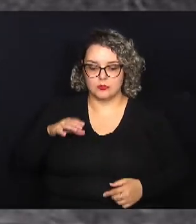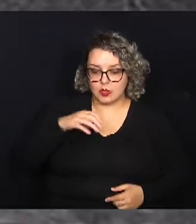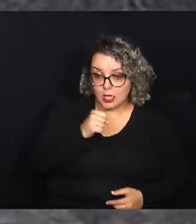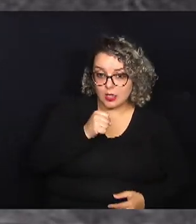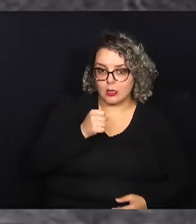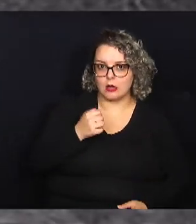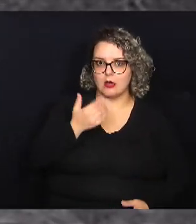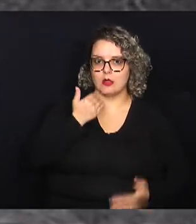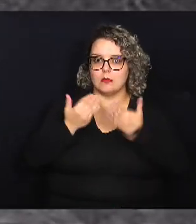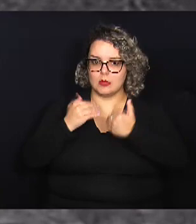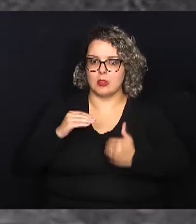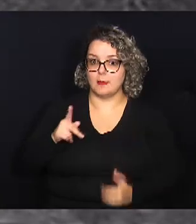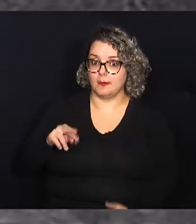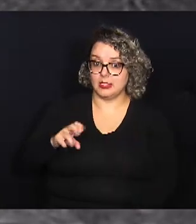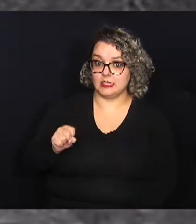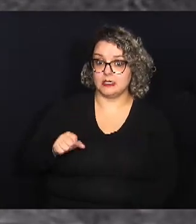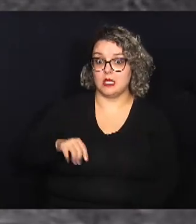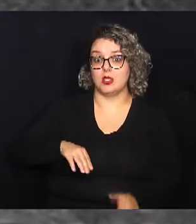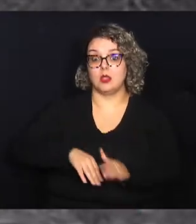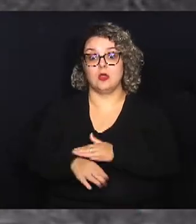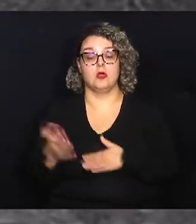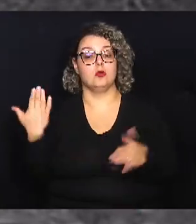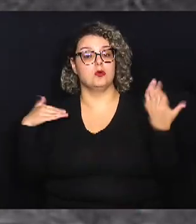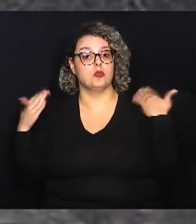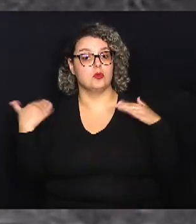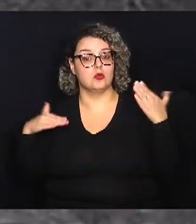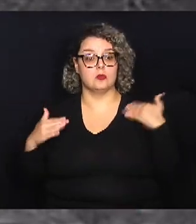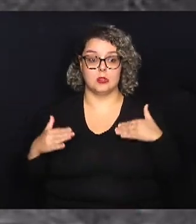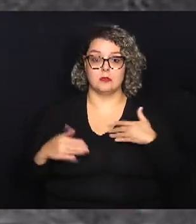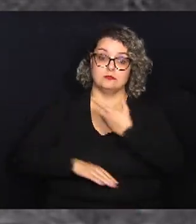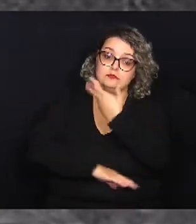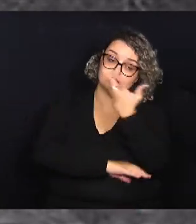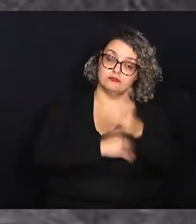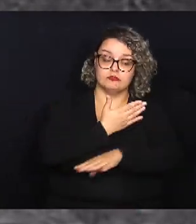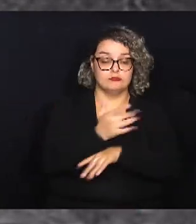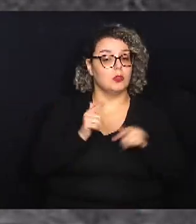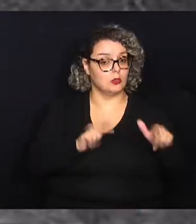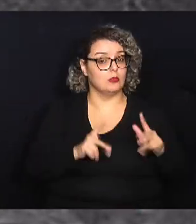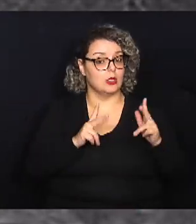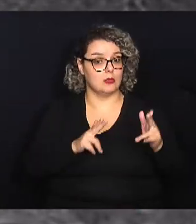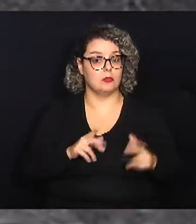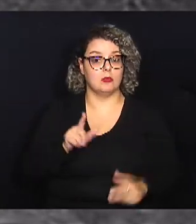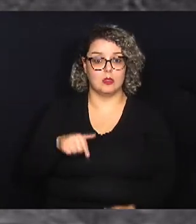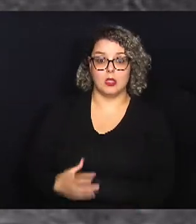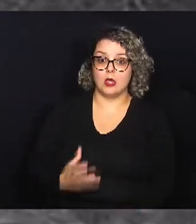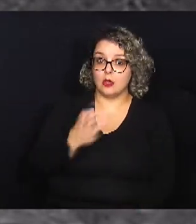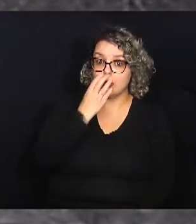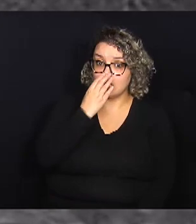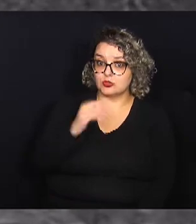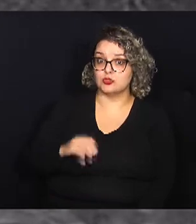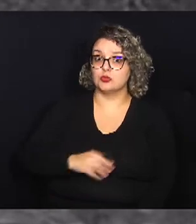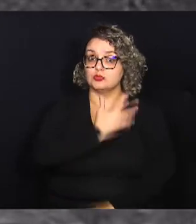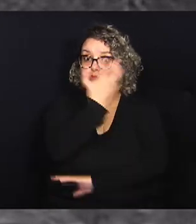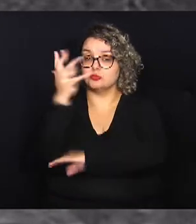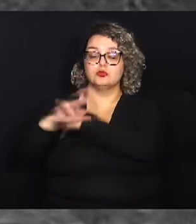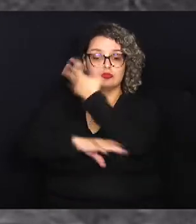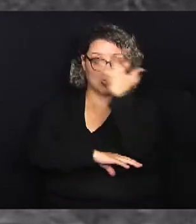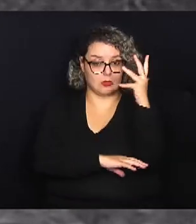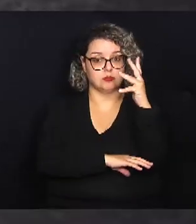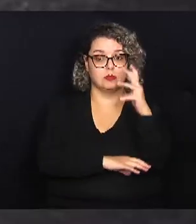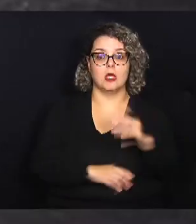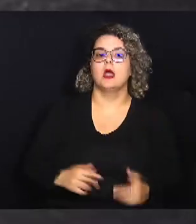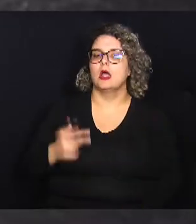madrugadas, quem também costuma passear em pares pelo mesmo território é o cachorro do mato. Nativo da nossa